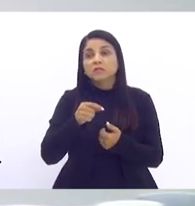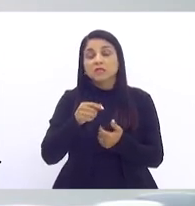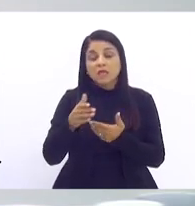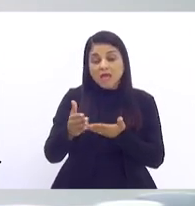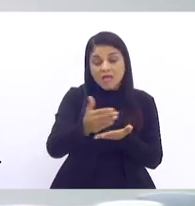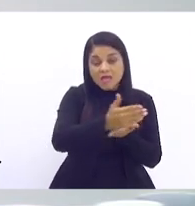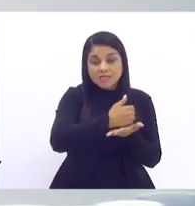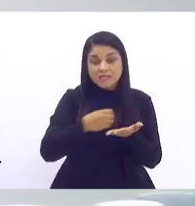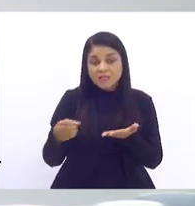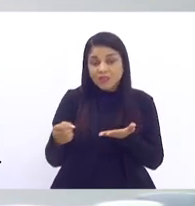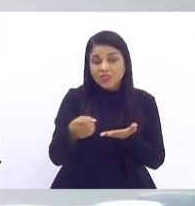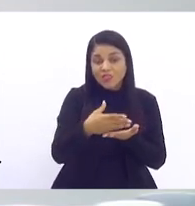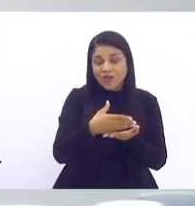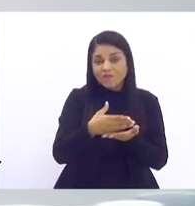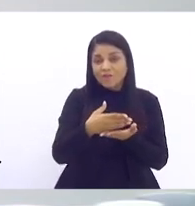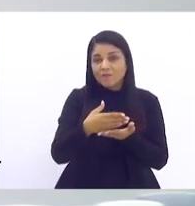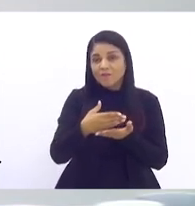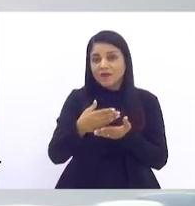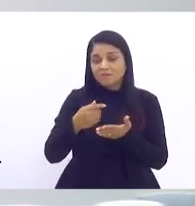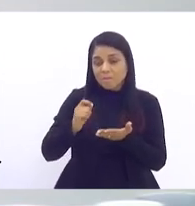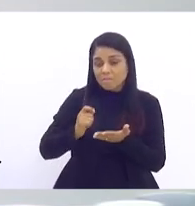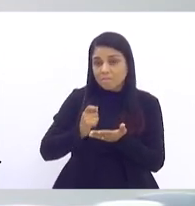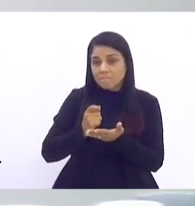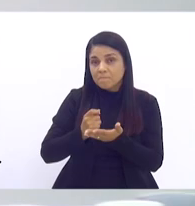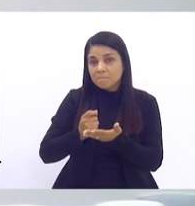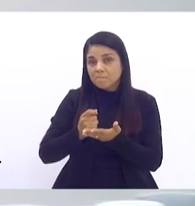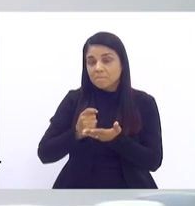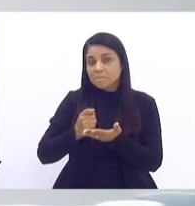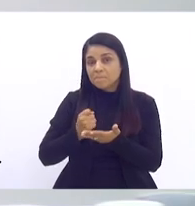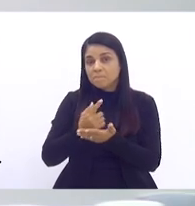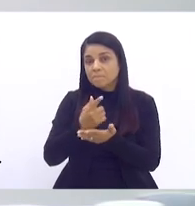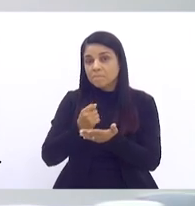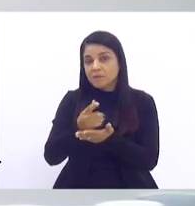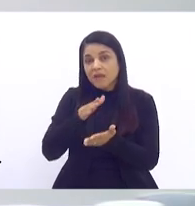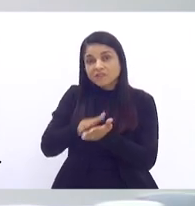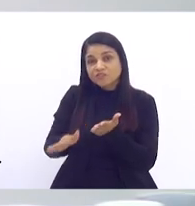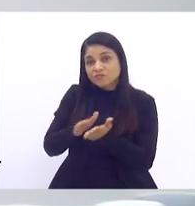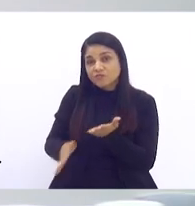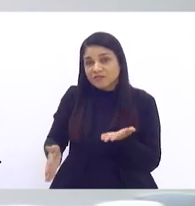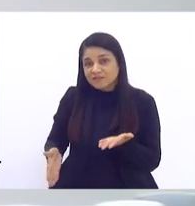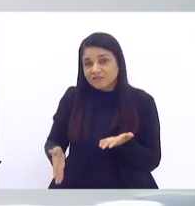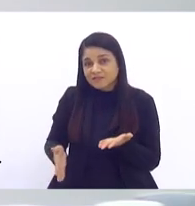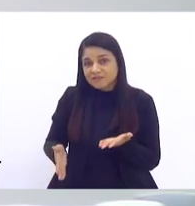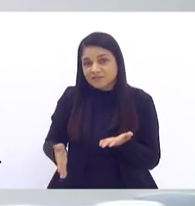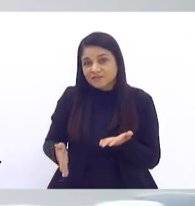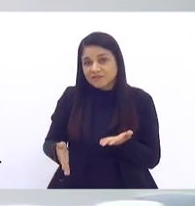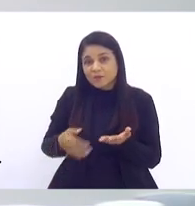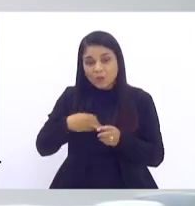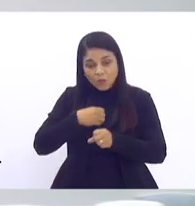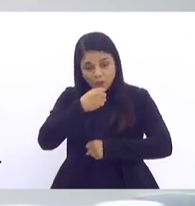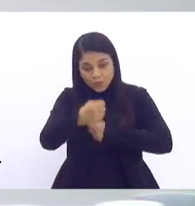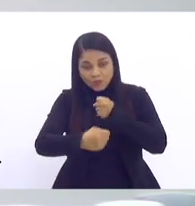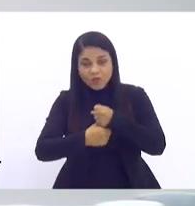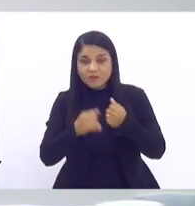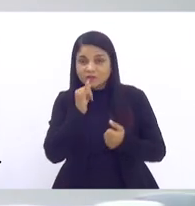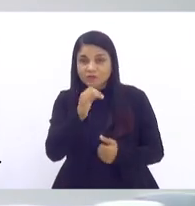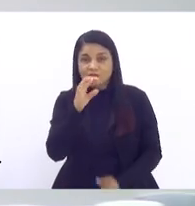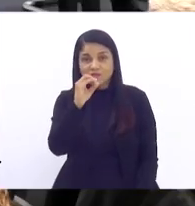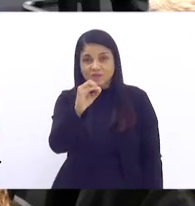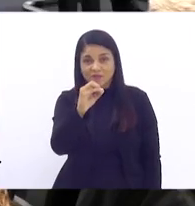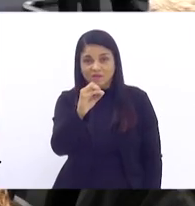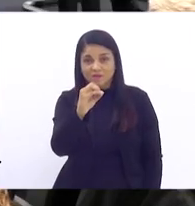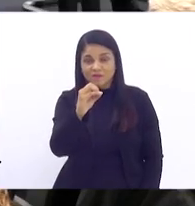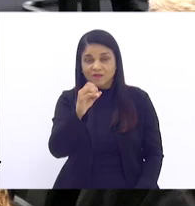cobrir esse déficit que o governo já anuncia ano que vem como zero por exemplo uma receita nova a taxação